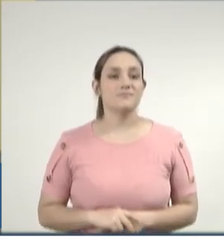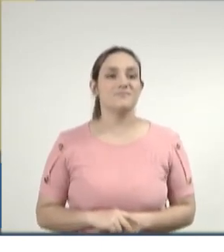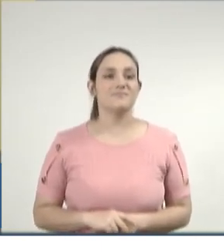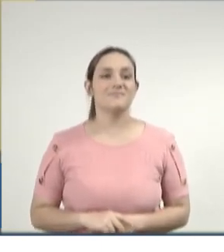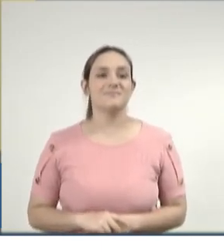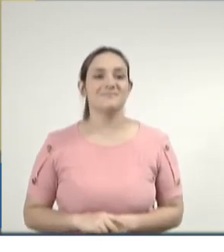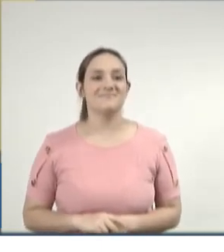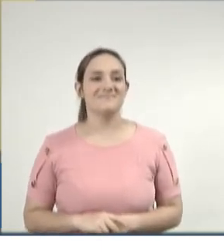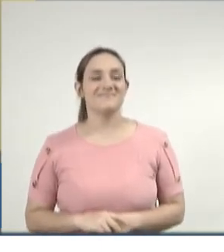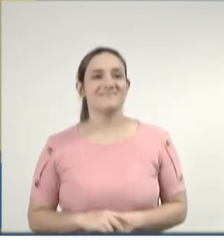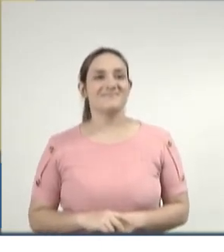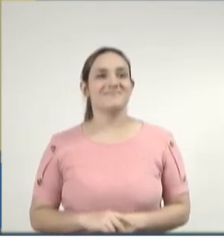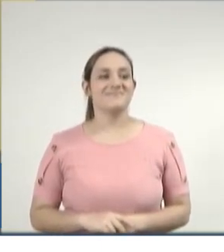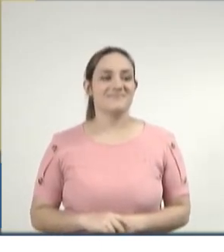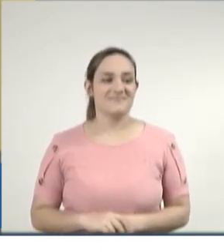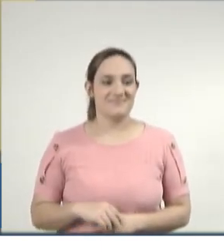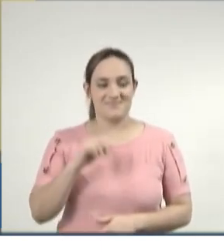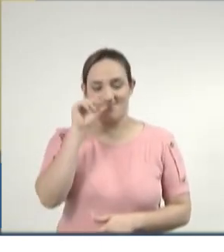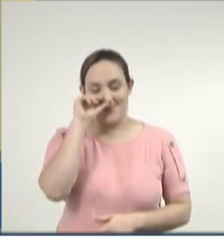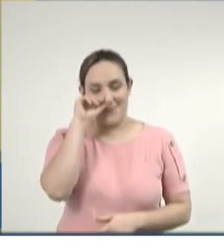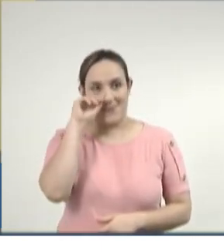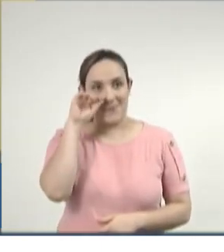Não está dando certo, né?